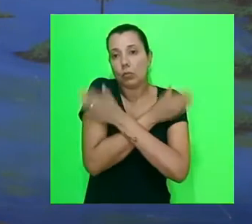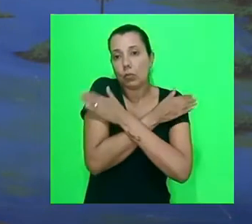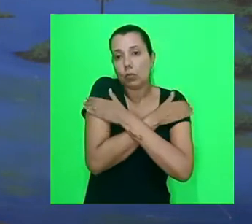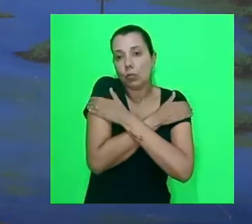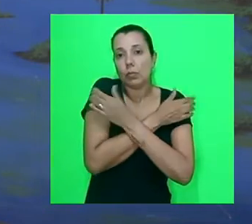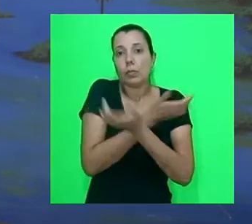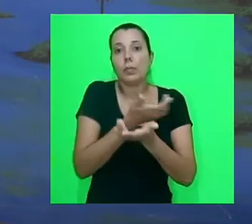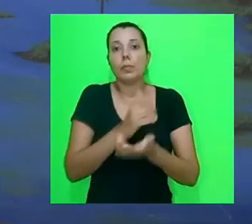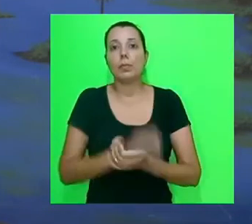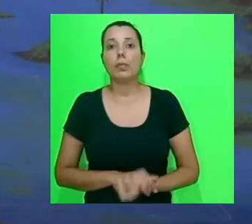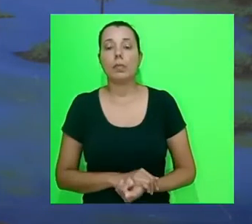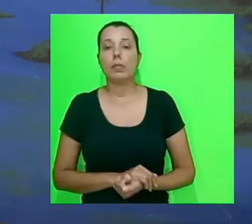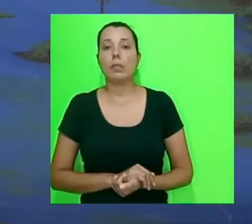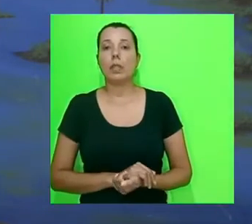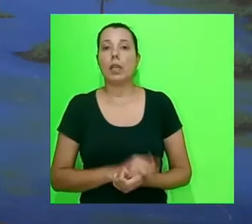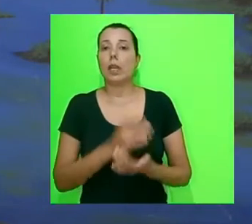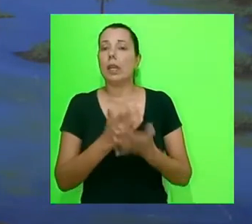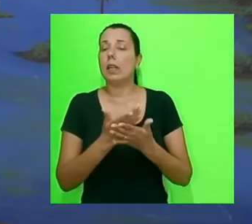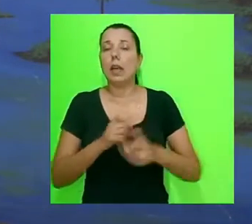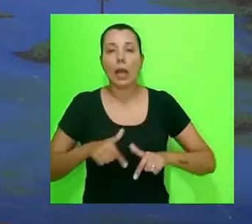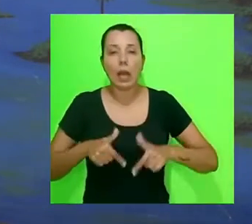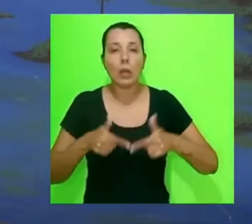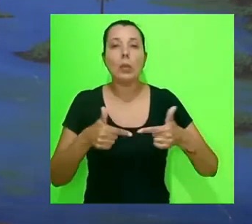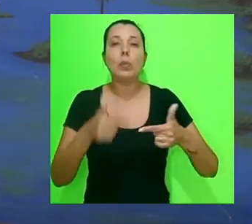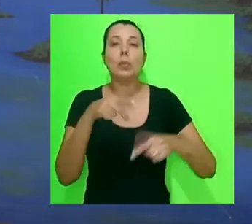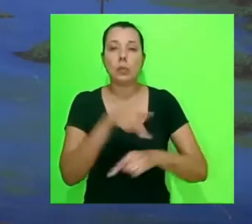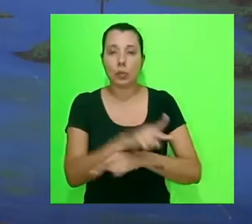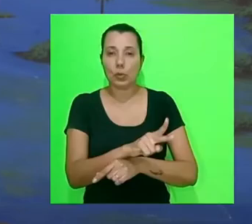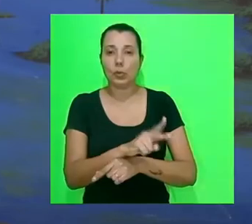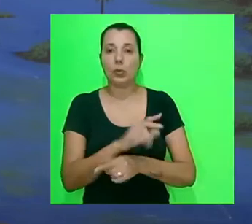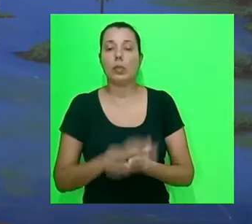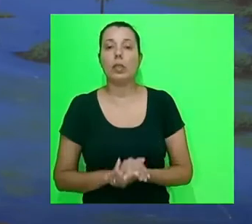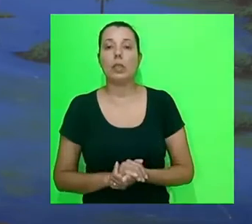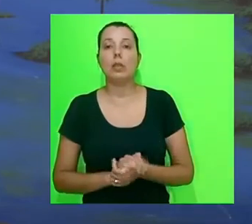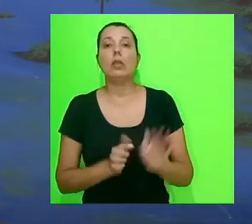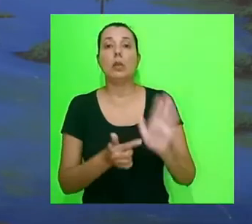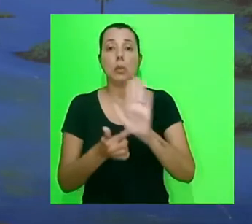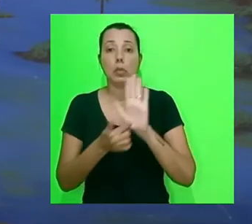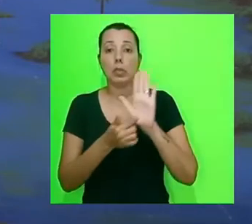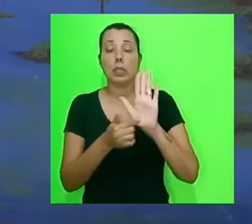meio a essa pandemia da Covid-19 e apoia essa luta pelo investimento da